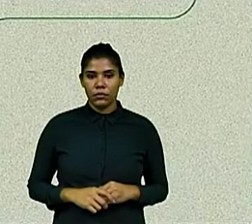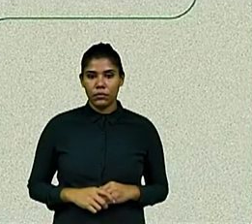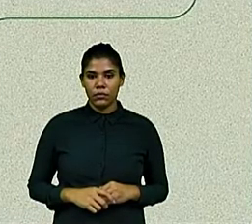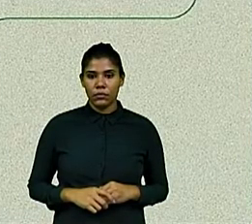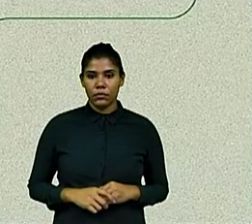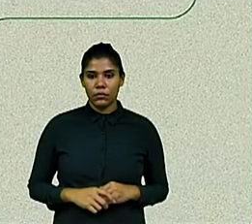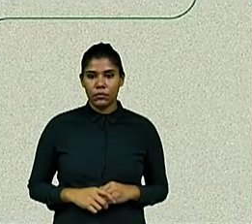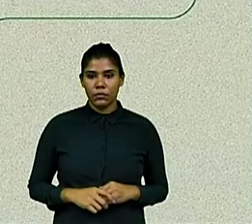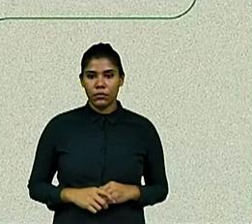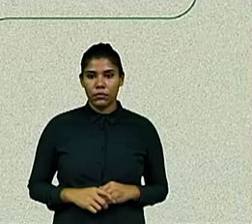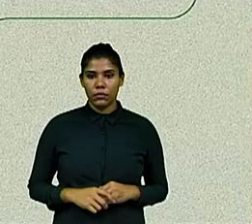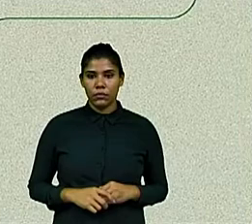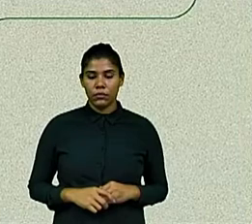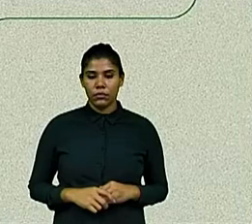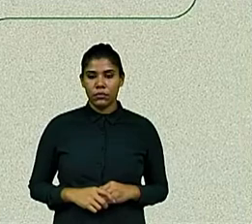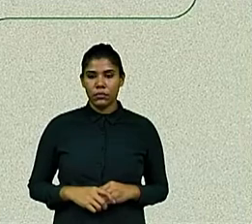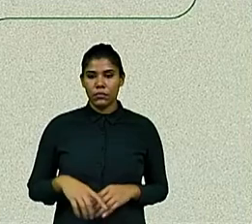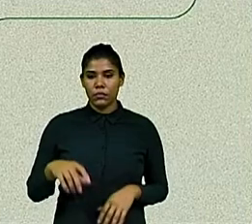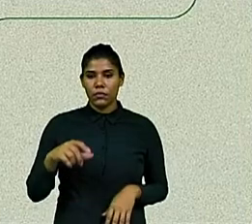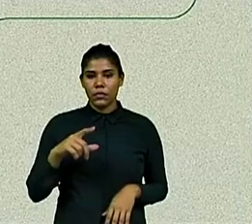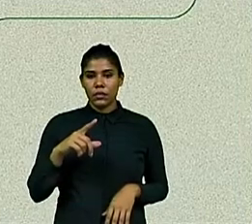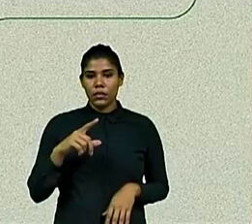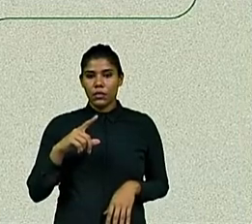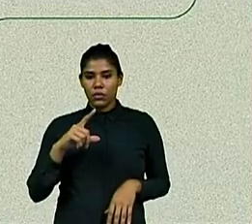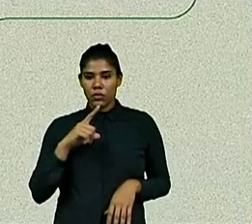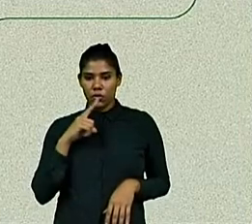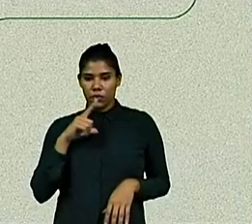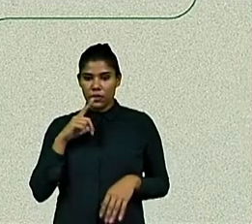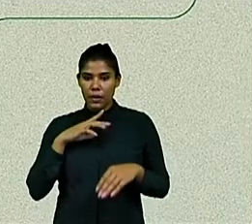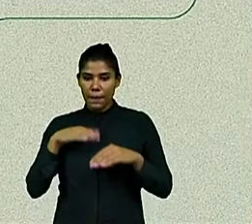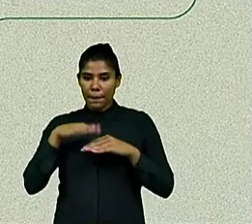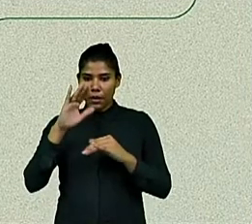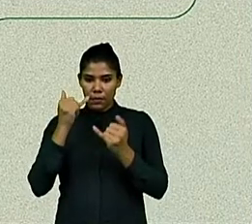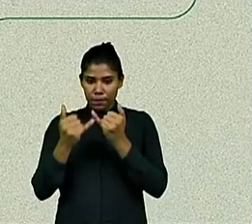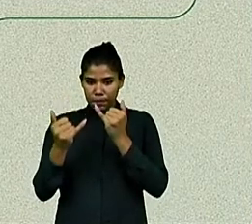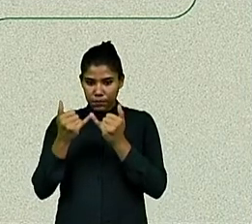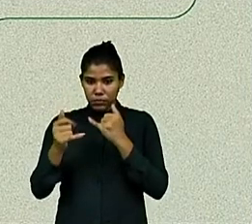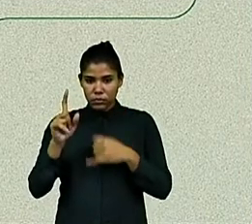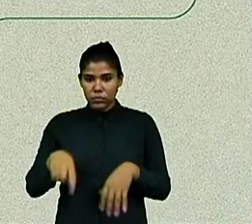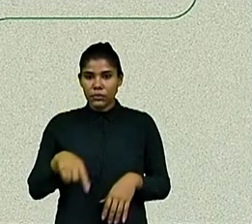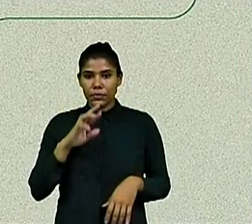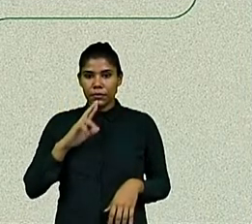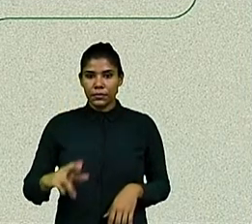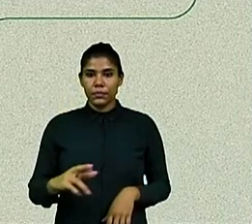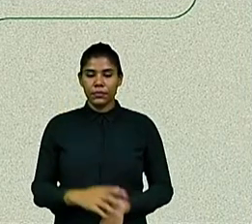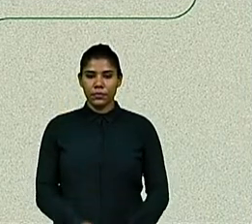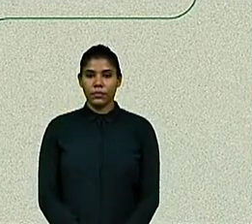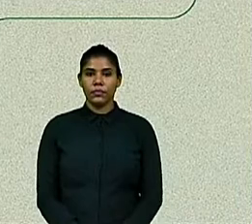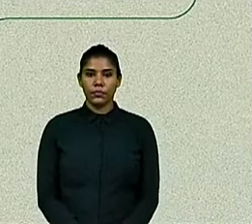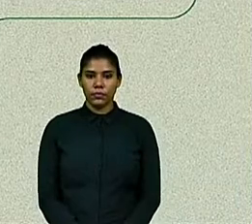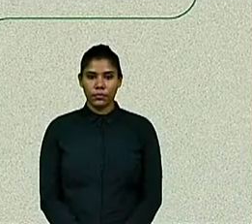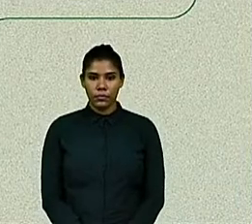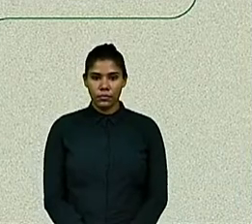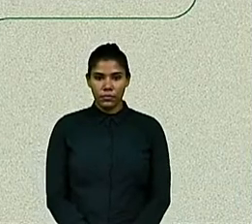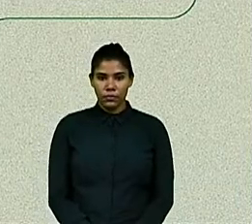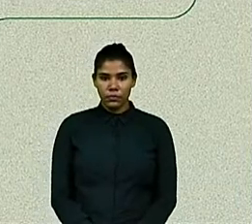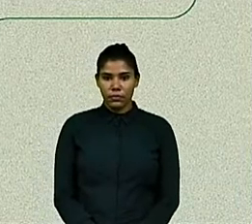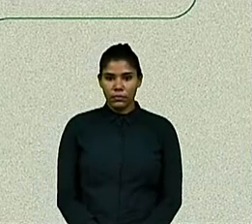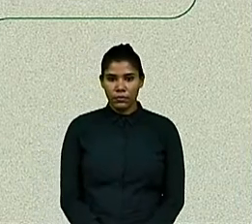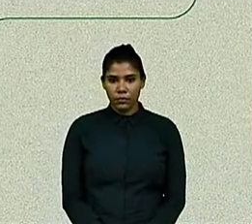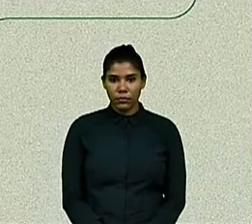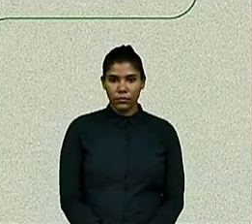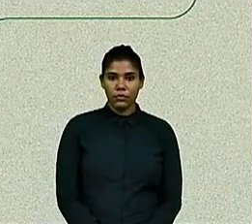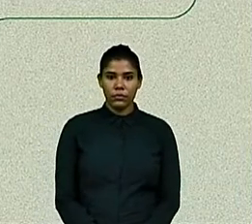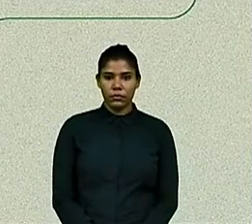vai mas aquele que tiver mais similaridade é a nossa resposta e pessoal é isso